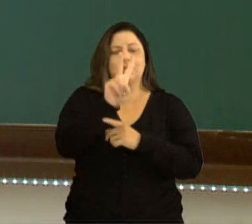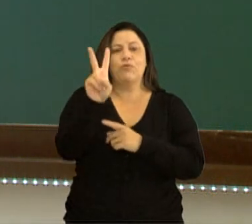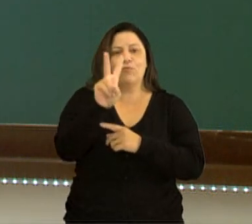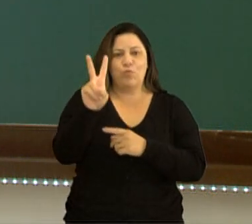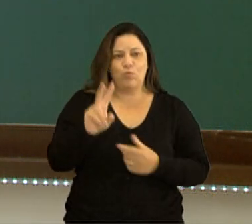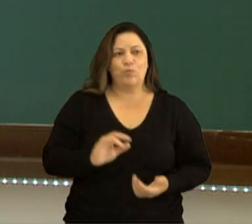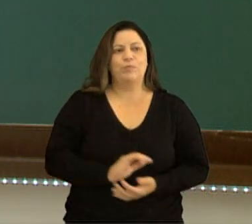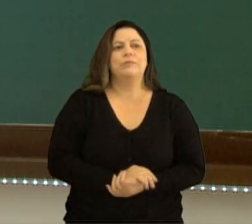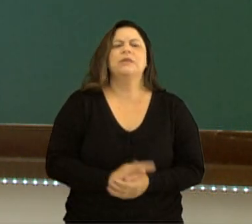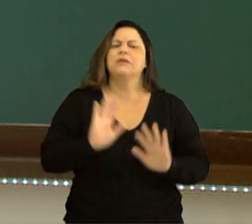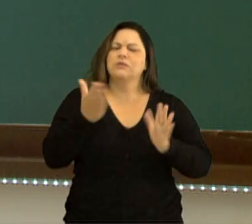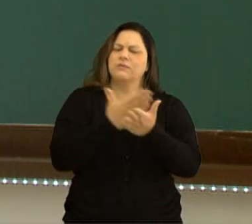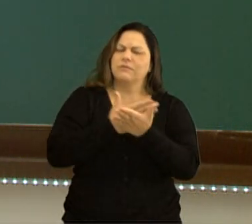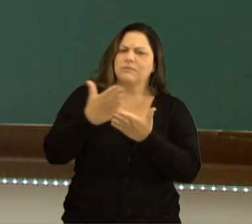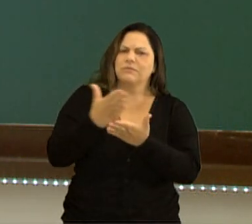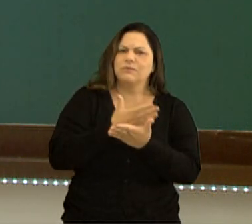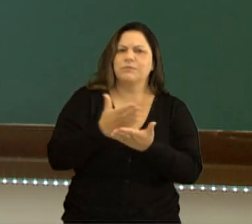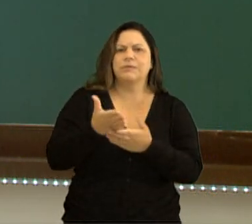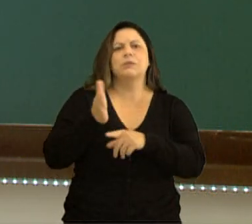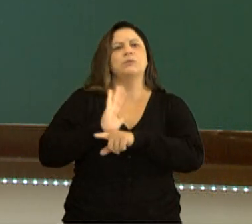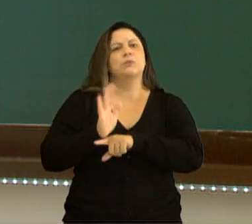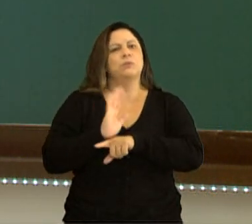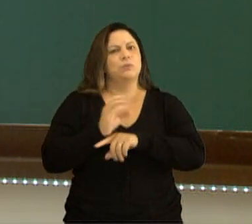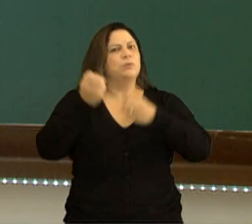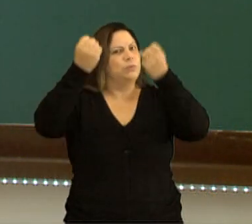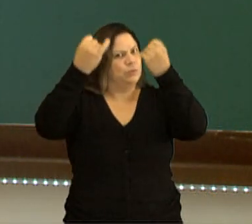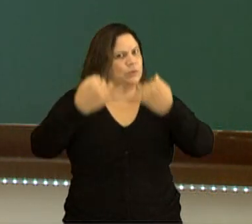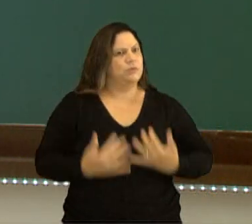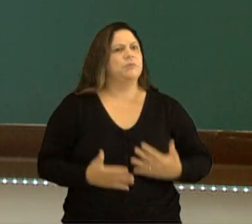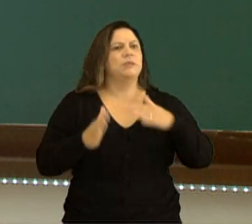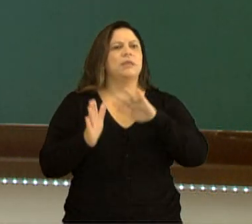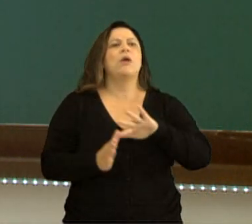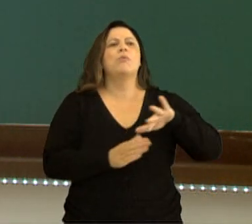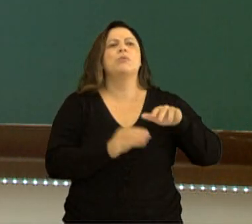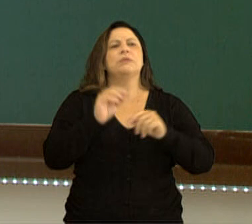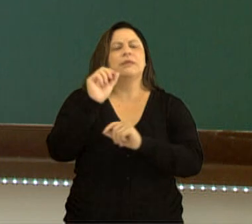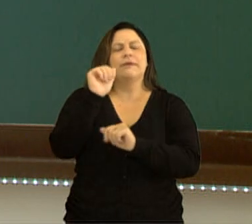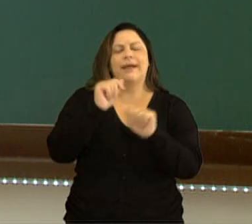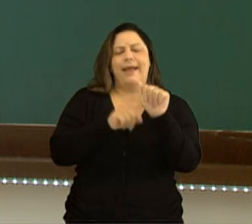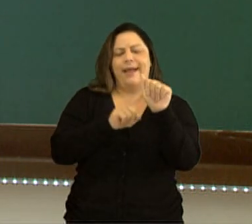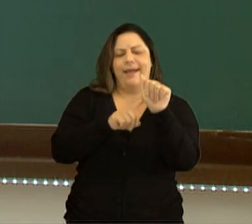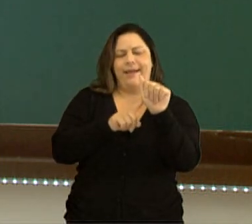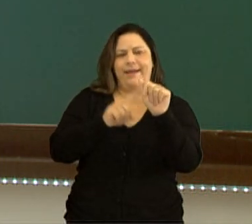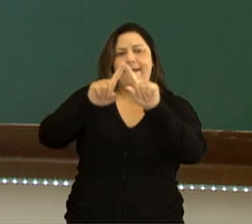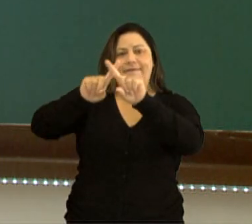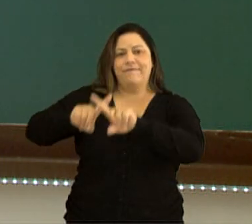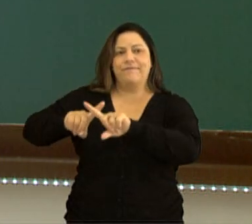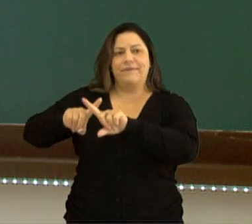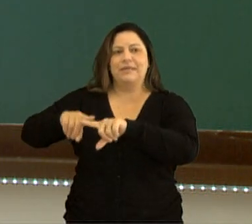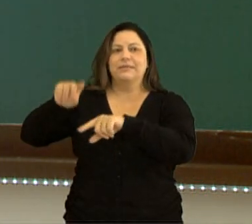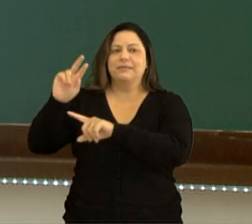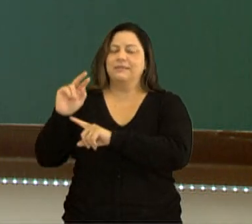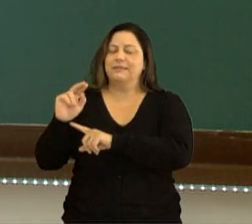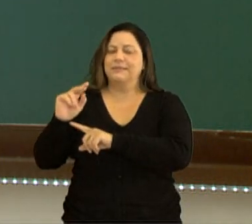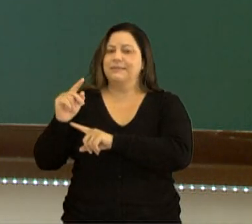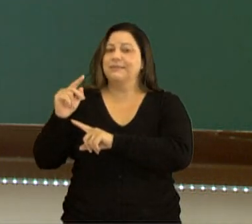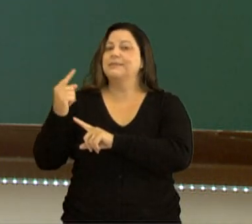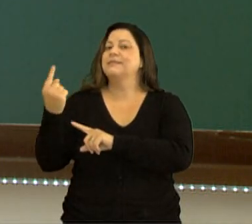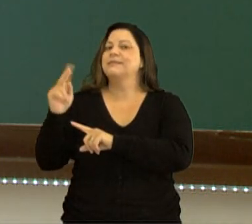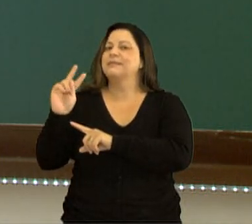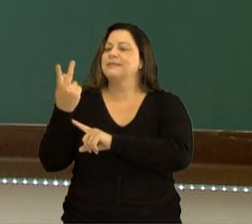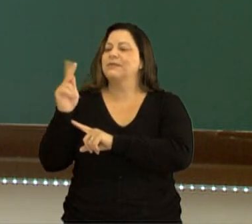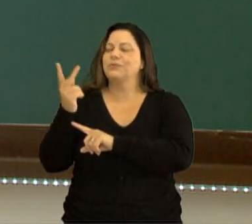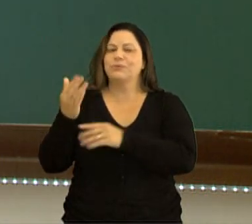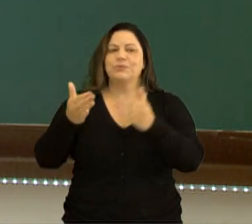na introdução do nosso vídeo, que o volume de um cilindro é a área da base vezes a altura. A área da base é o quê? πr